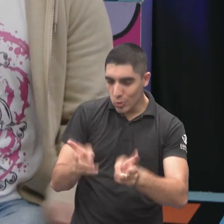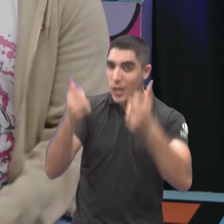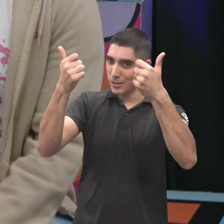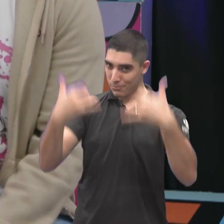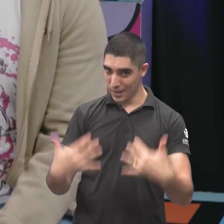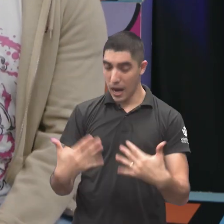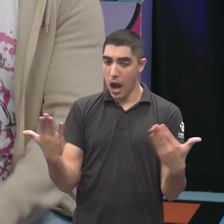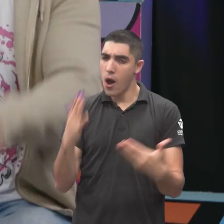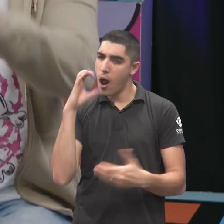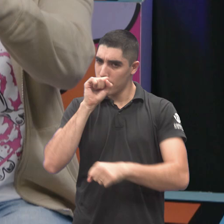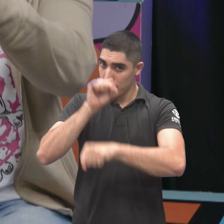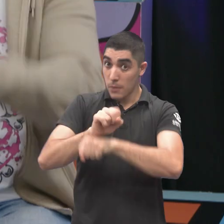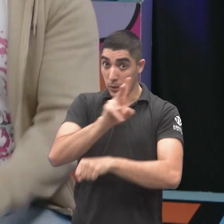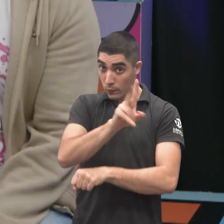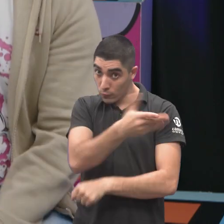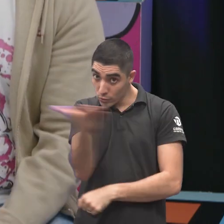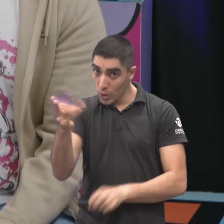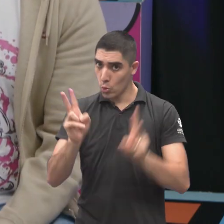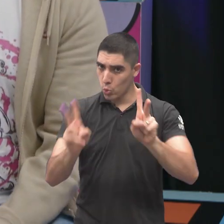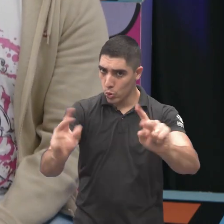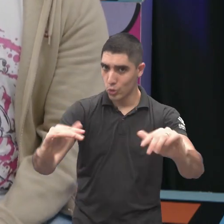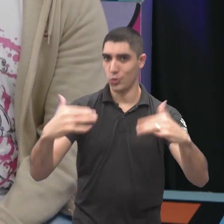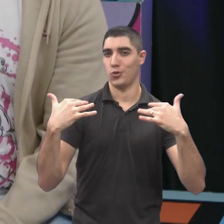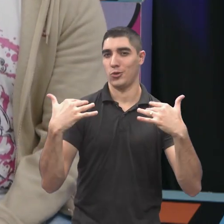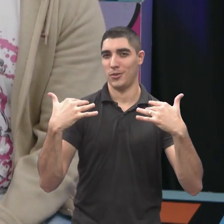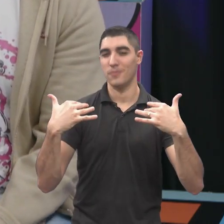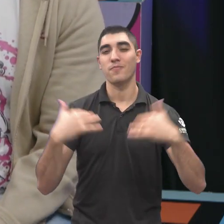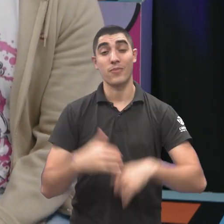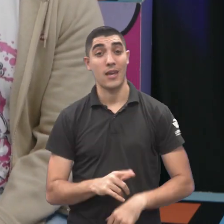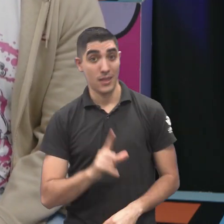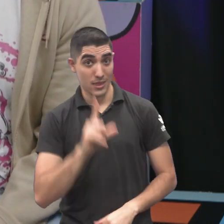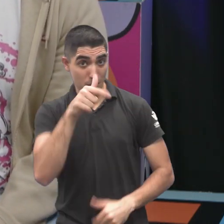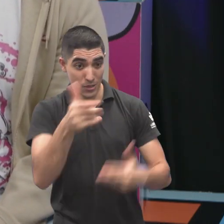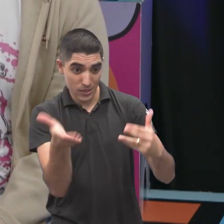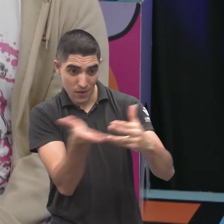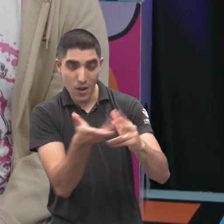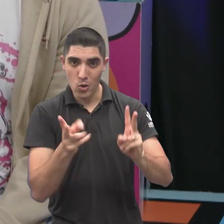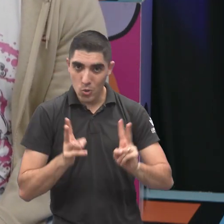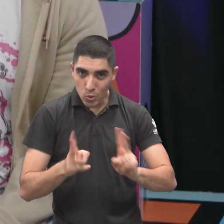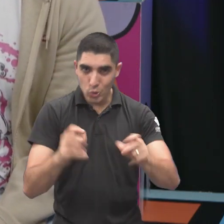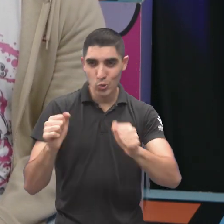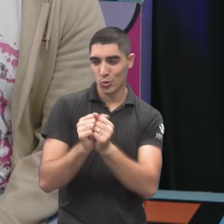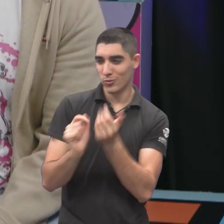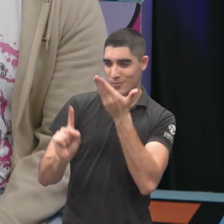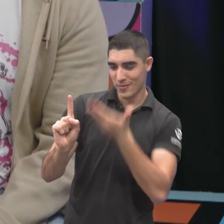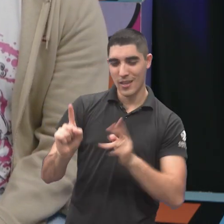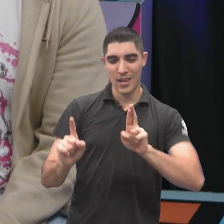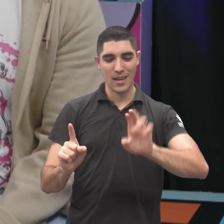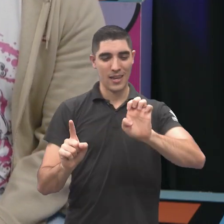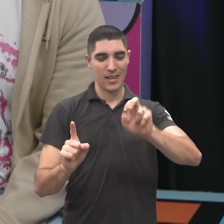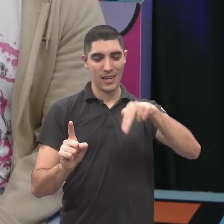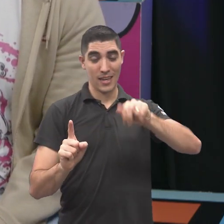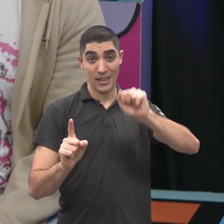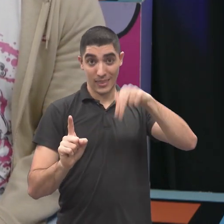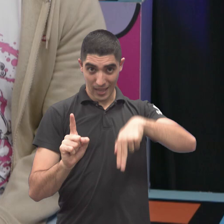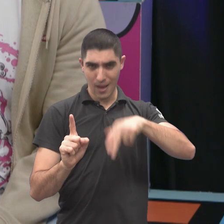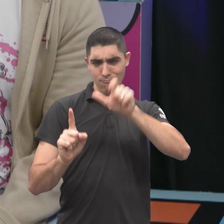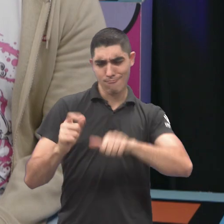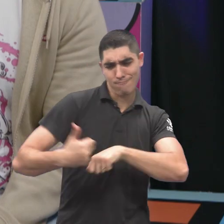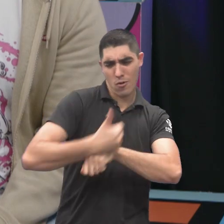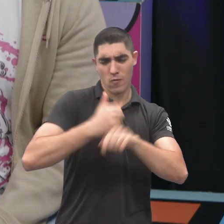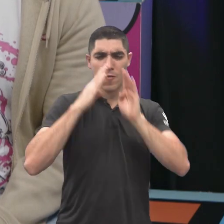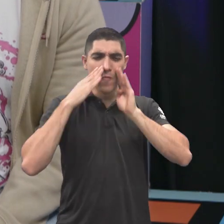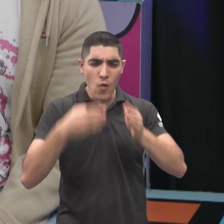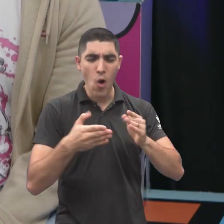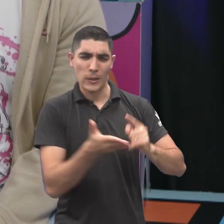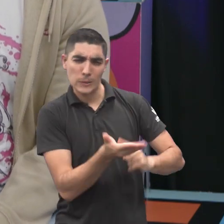agora a gente vai fazer uma pausa rápida. Você não sai daí, porque daqui a pouco tem mais. No próximo bloco, tem mais conversa com o Renan Almeida, especialista em tecnologia